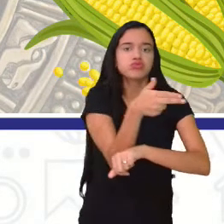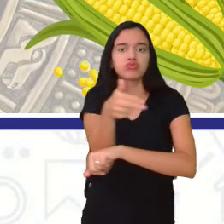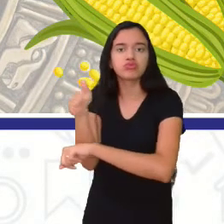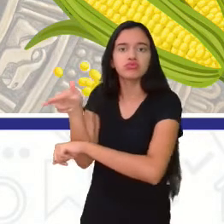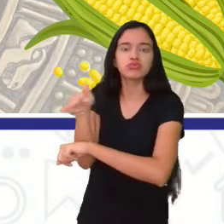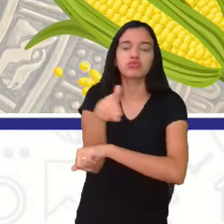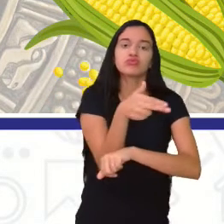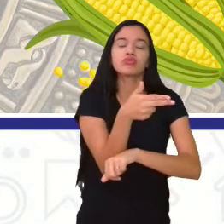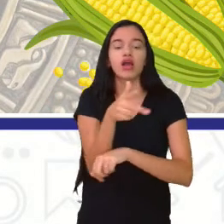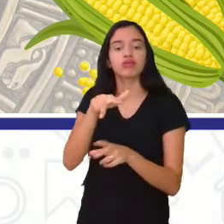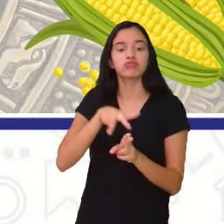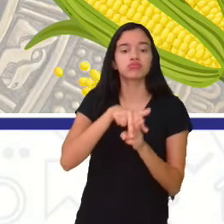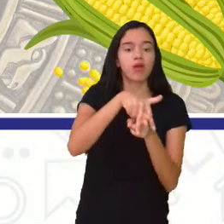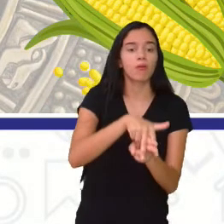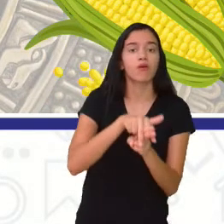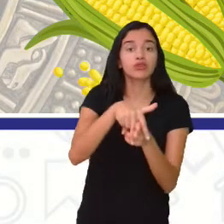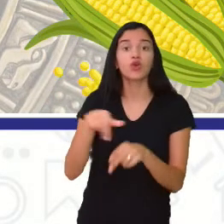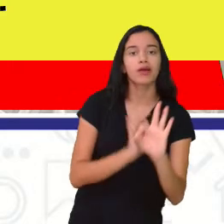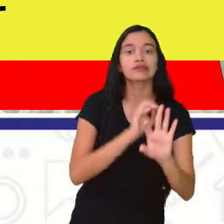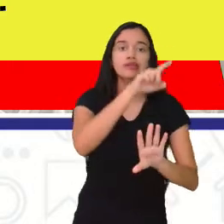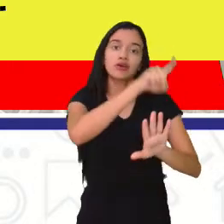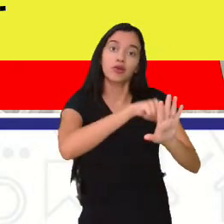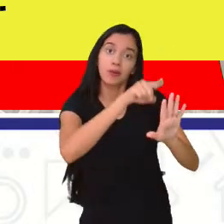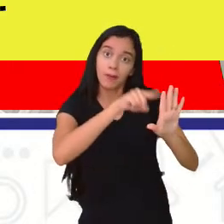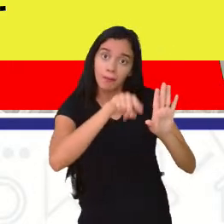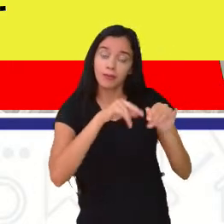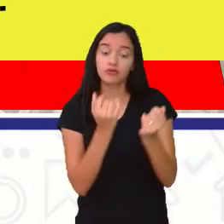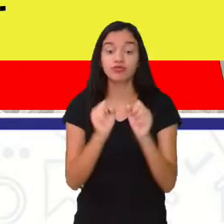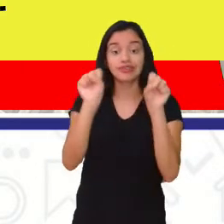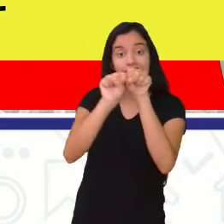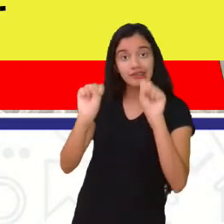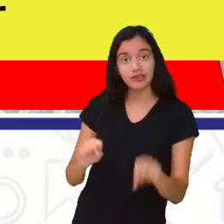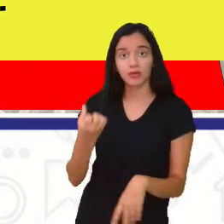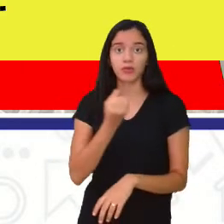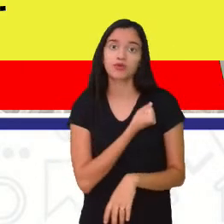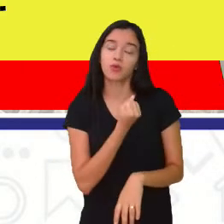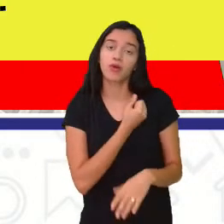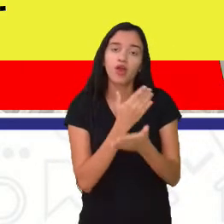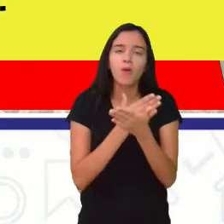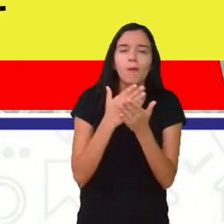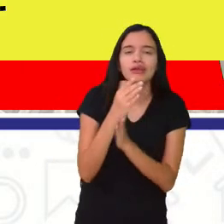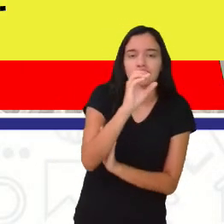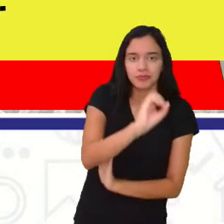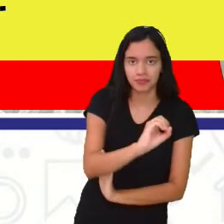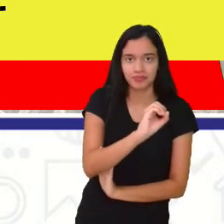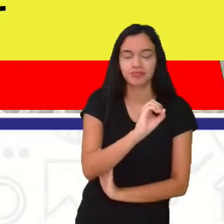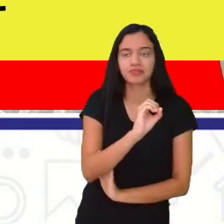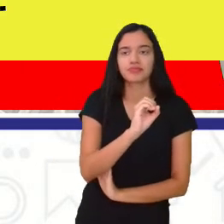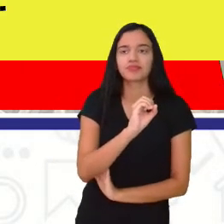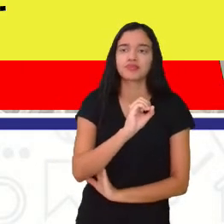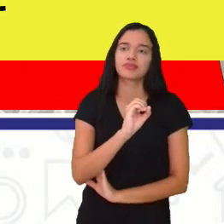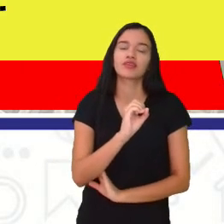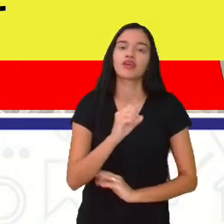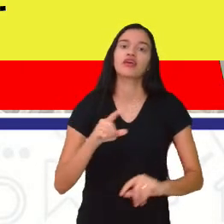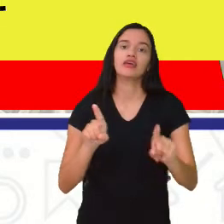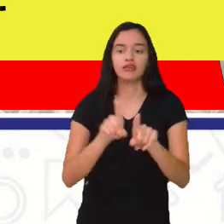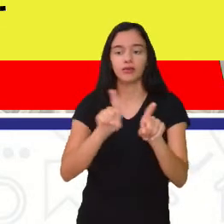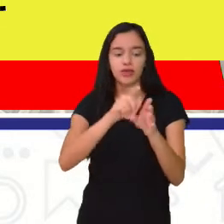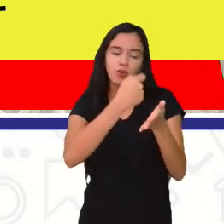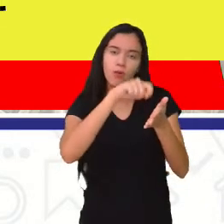aquele corte onde você raspa aqui as laterais e deixa aquele topete, né, na cabeça aqui, porque esse era o